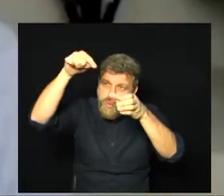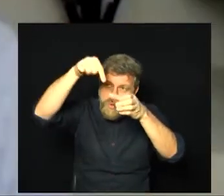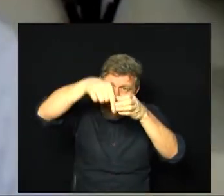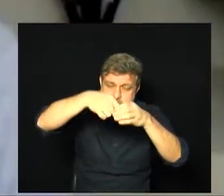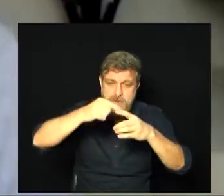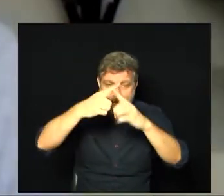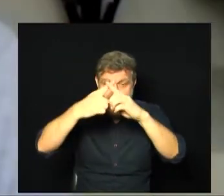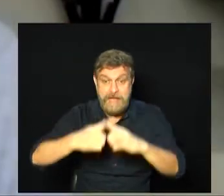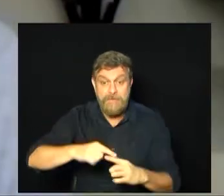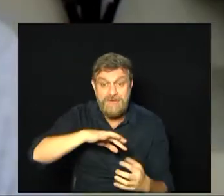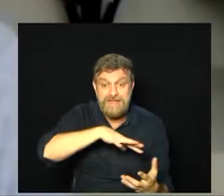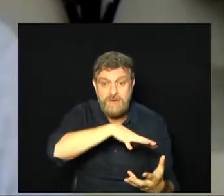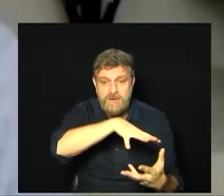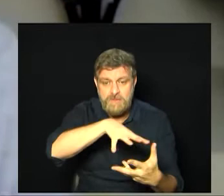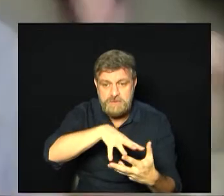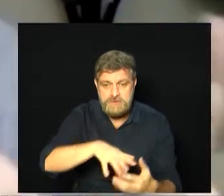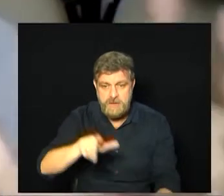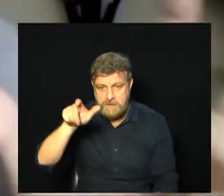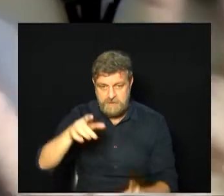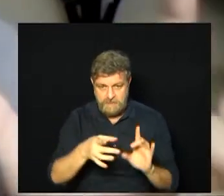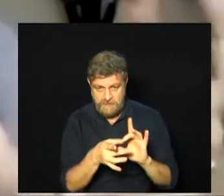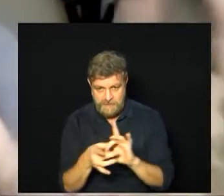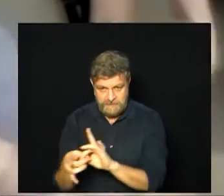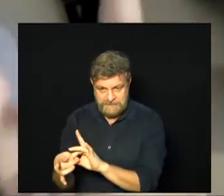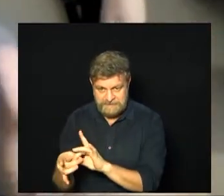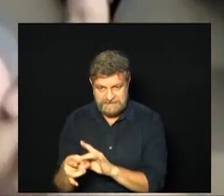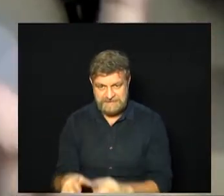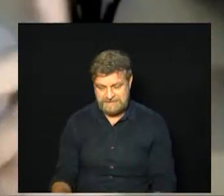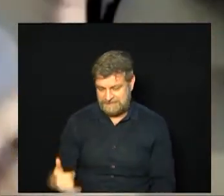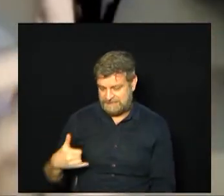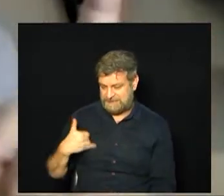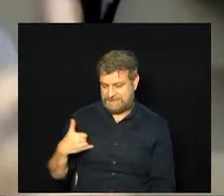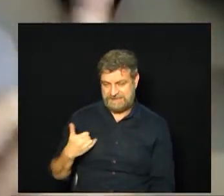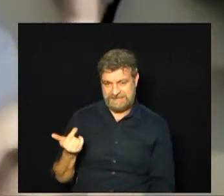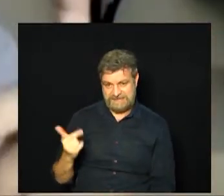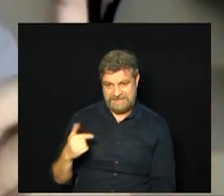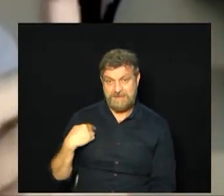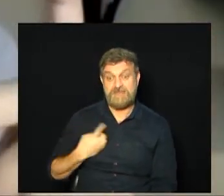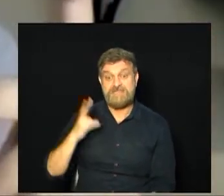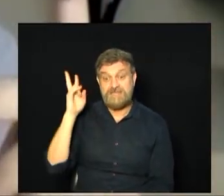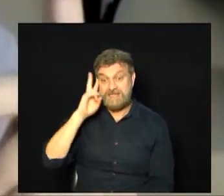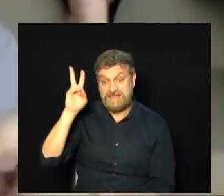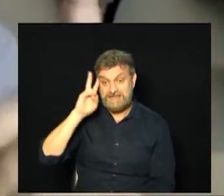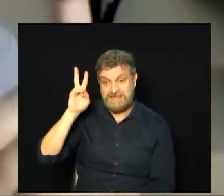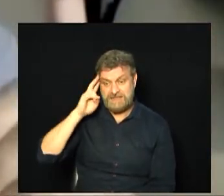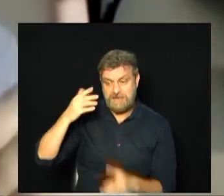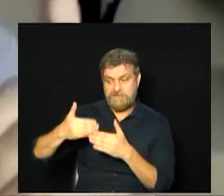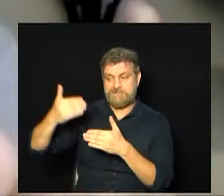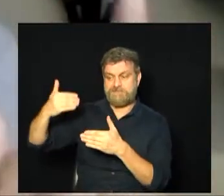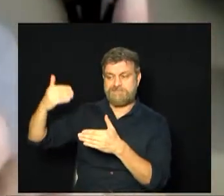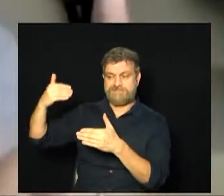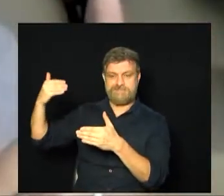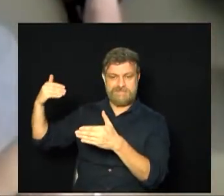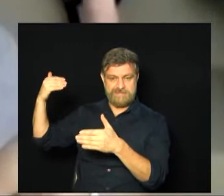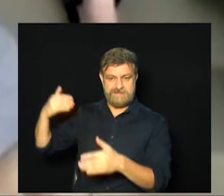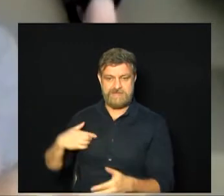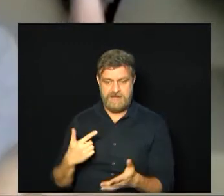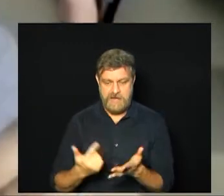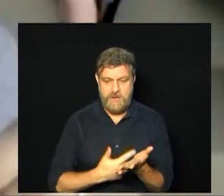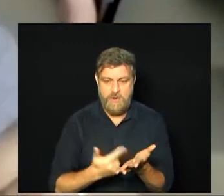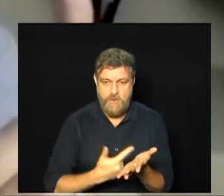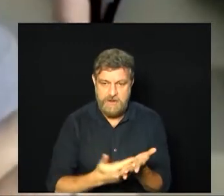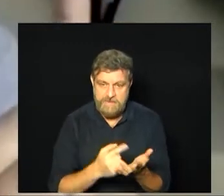aqui para quem não tem idade, mas a gente tem que lembrar, um dos motivos do livro é